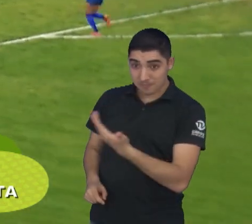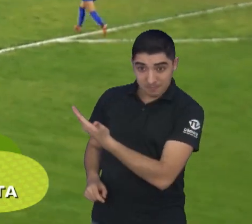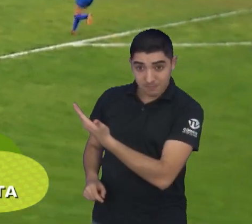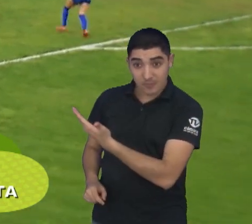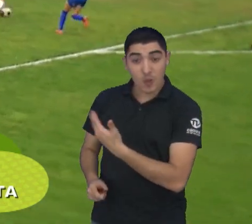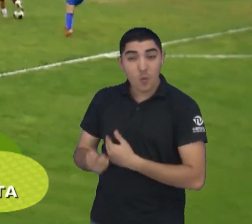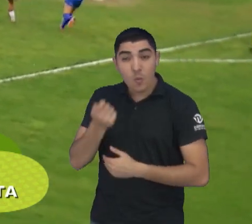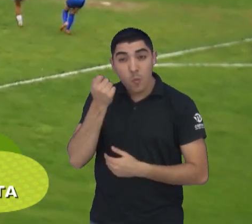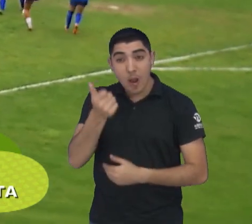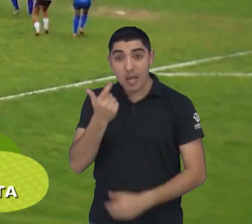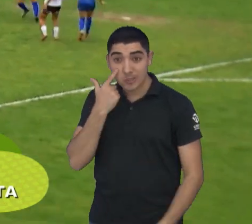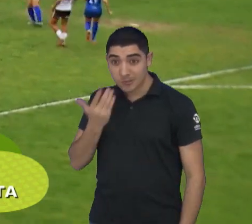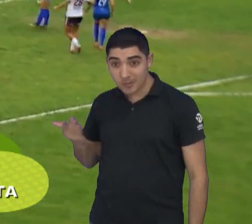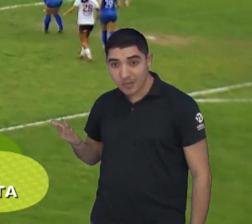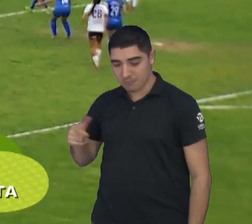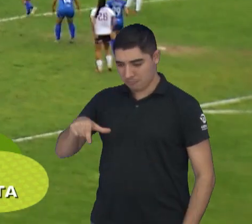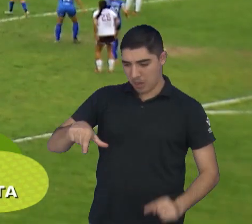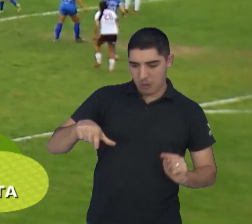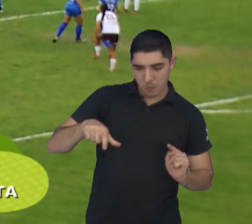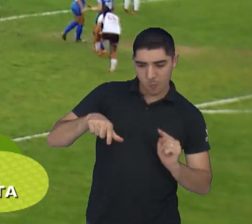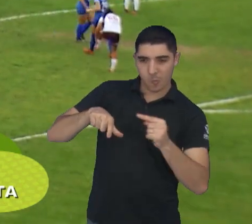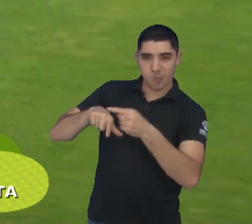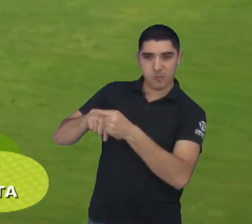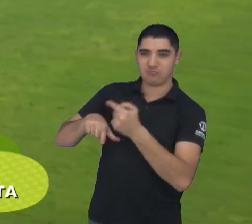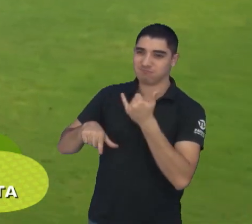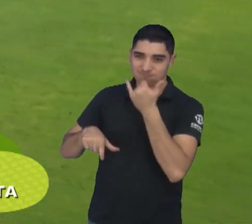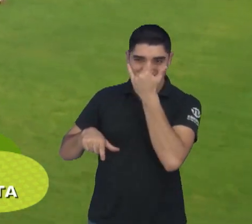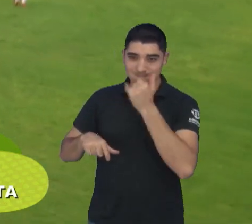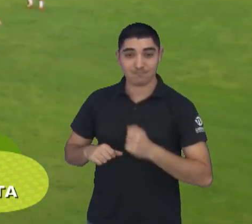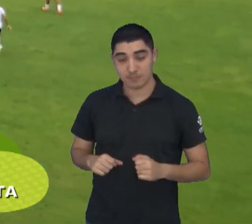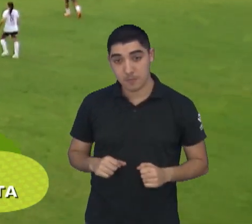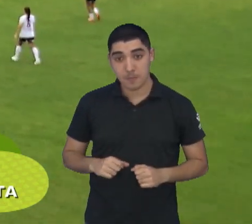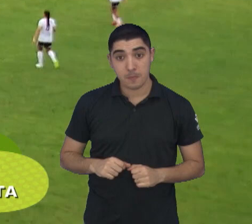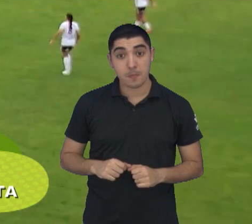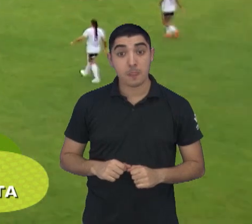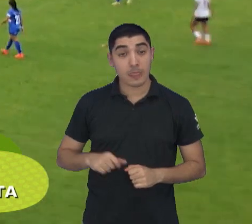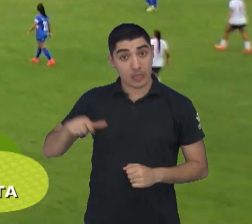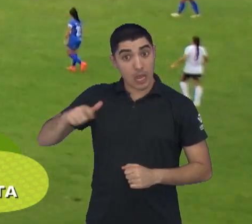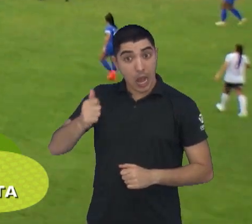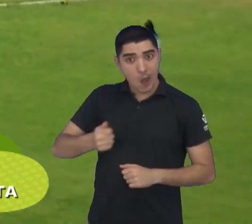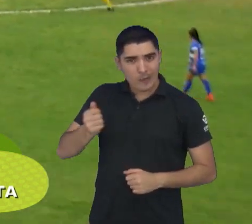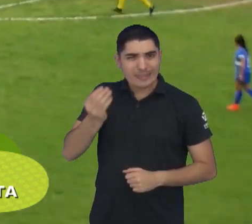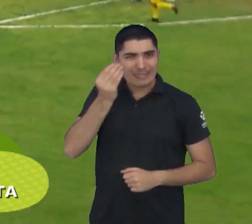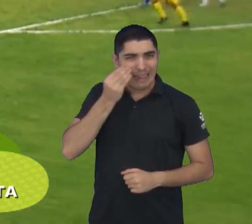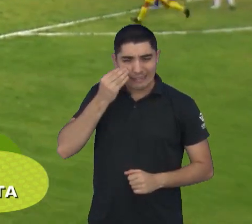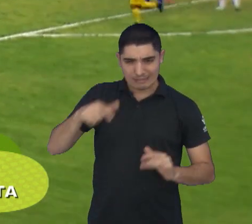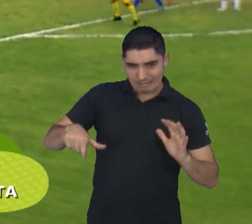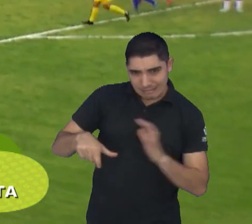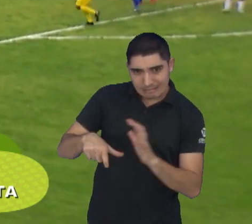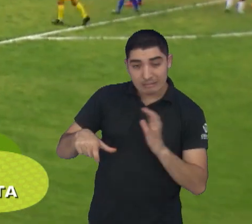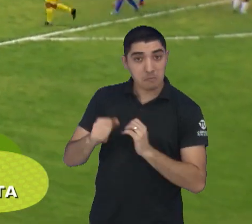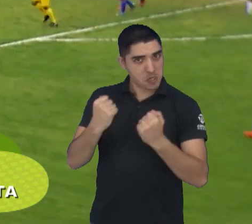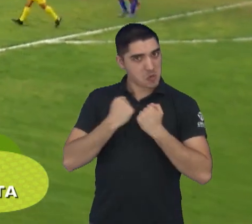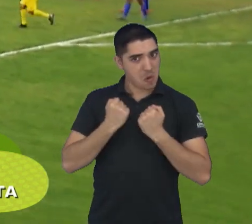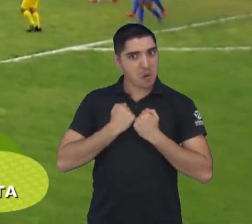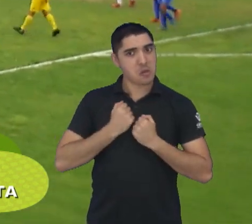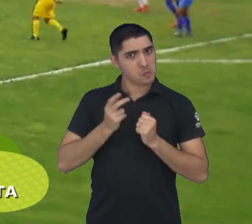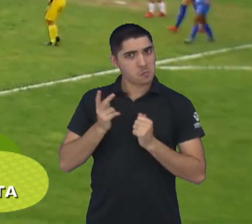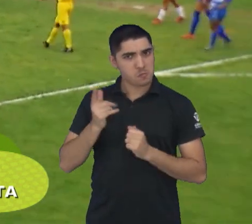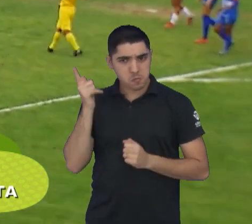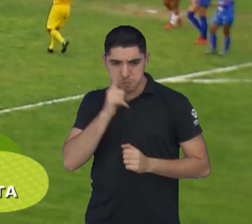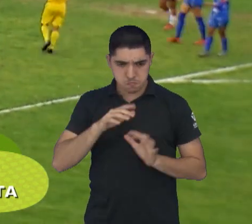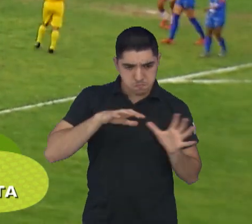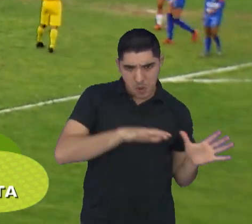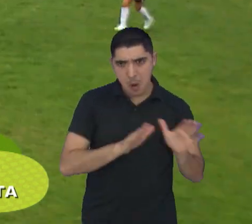boa chance, mas o chute foi para fora. As visitantes ainda insistiam, mas Zani continuava firme no